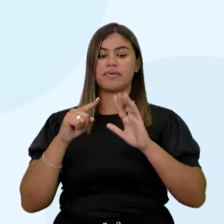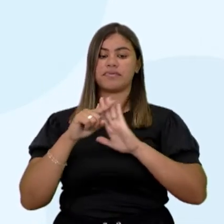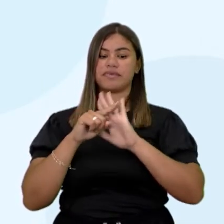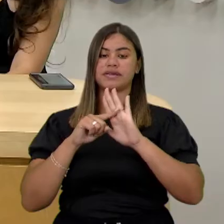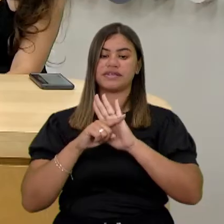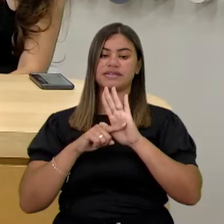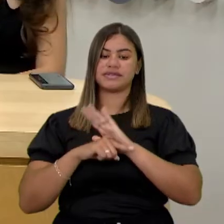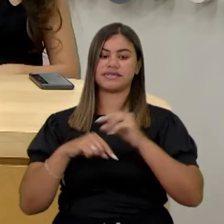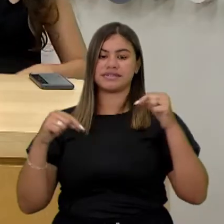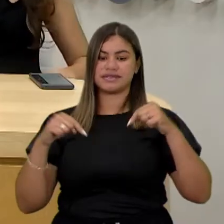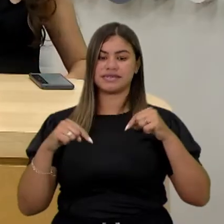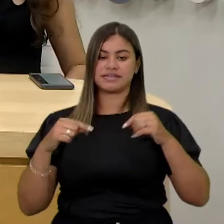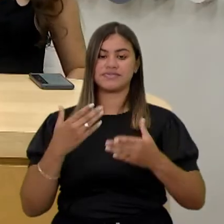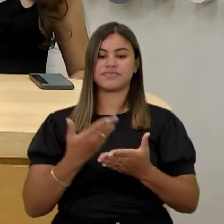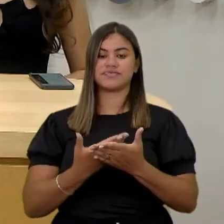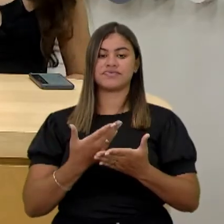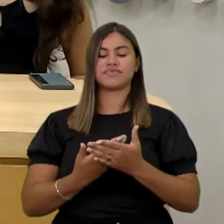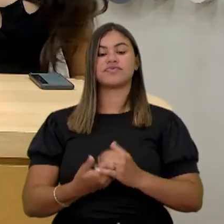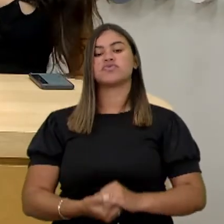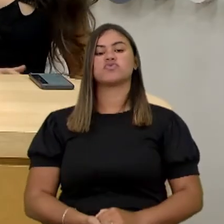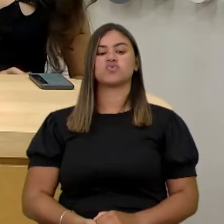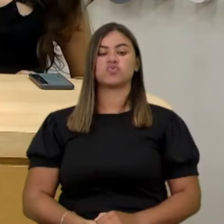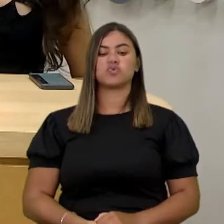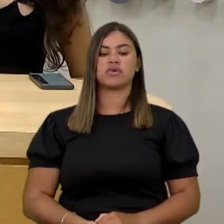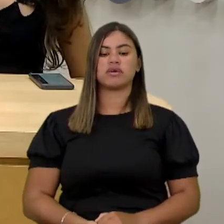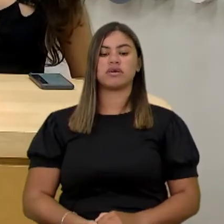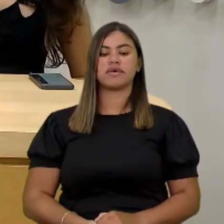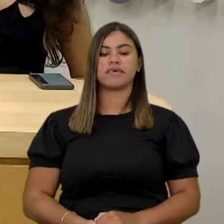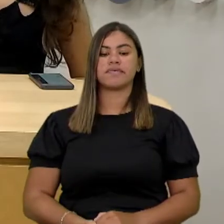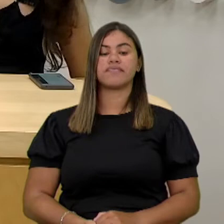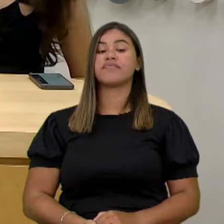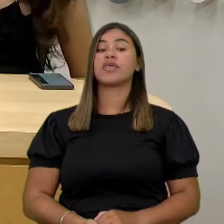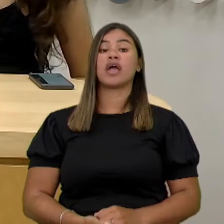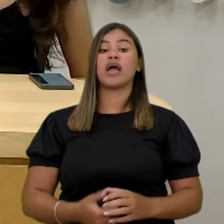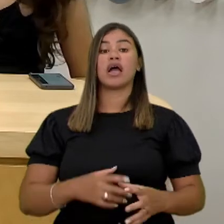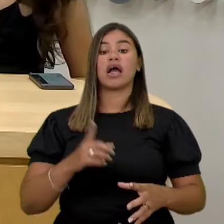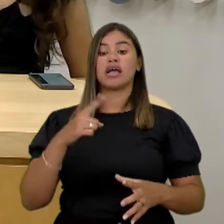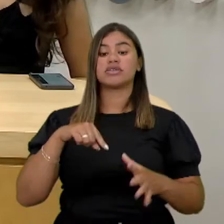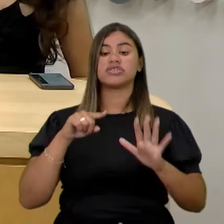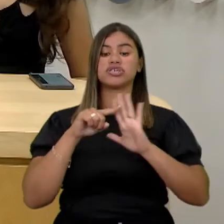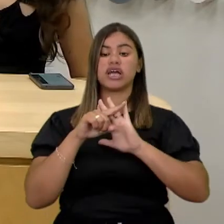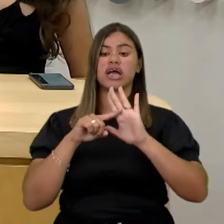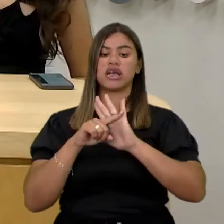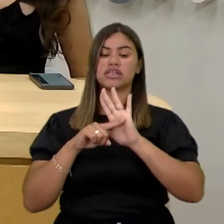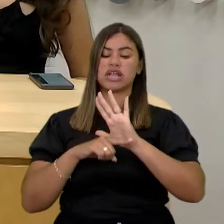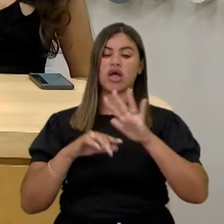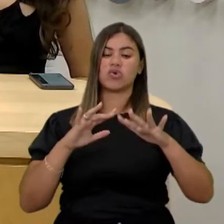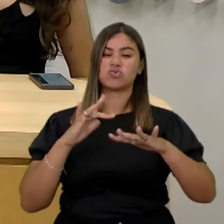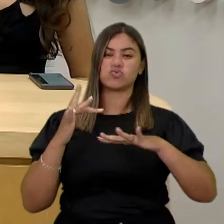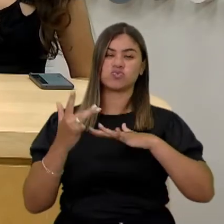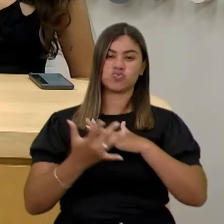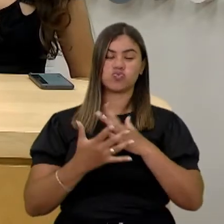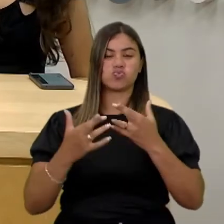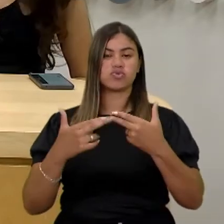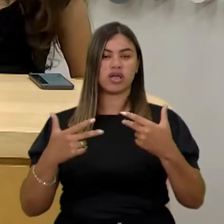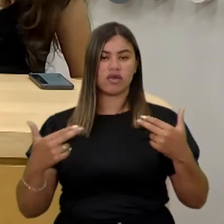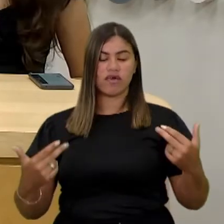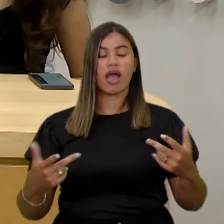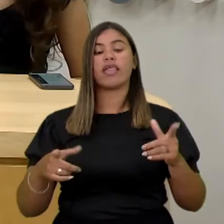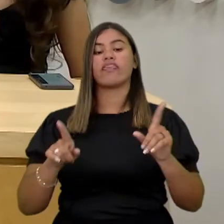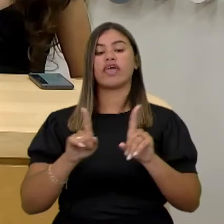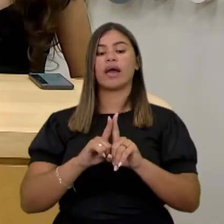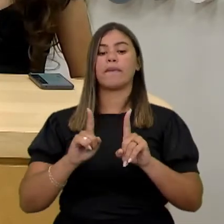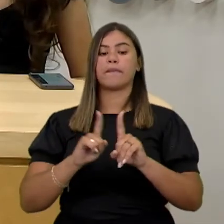Olha só, vamos lá então. O que conseguimos constatar analisando as redes sociais e